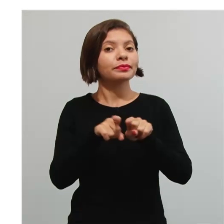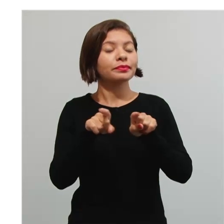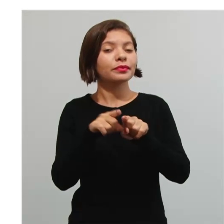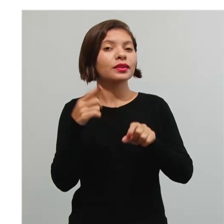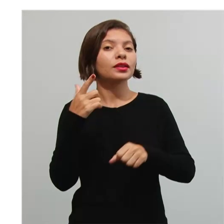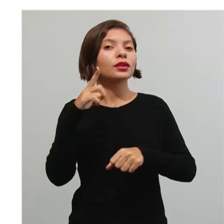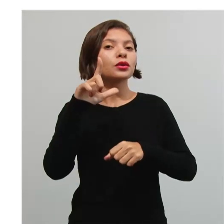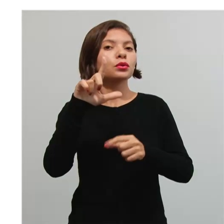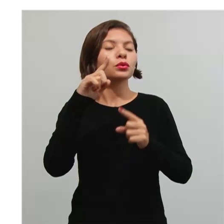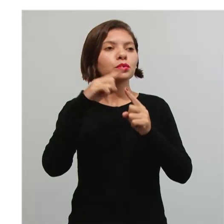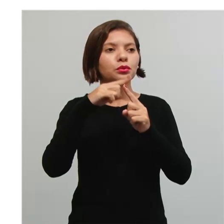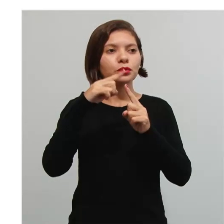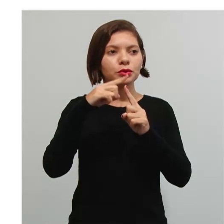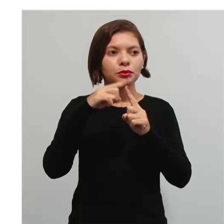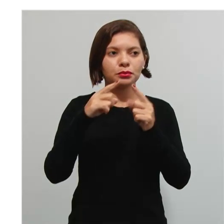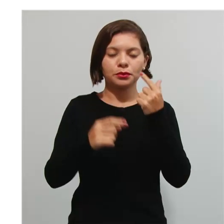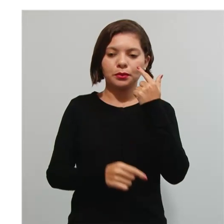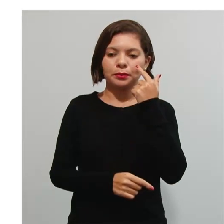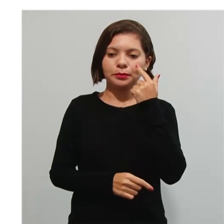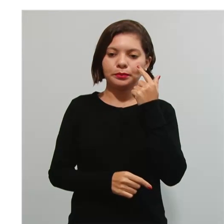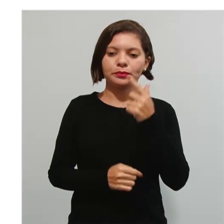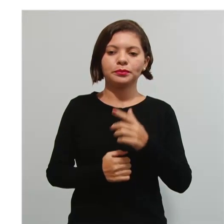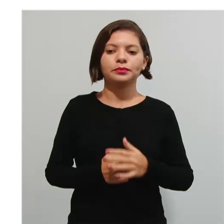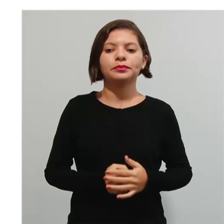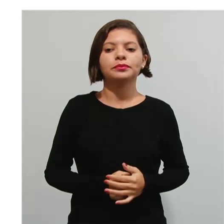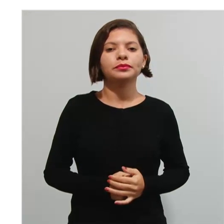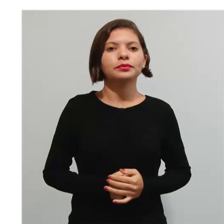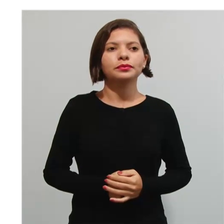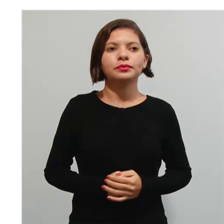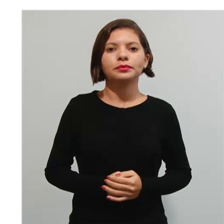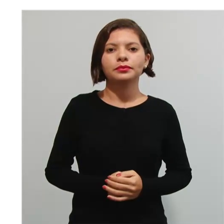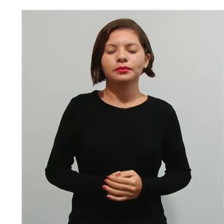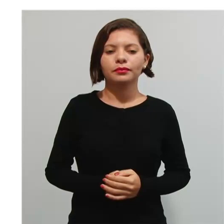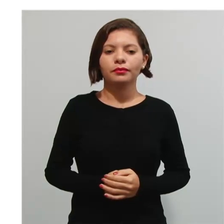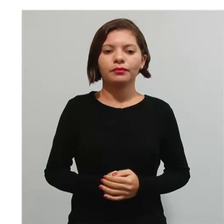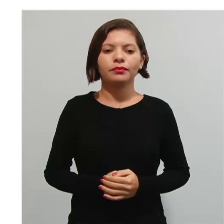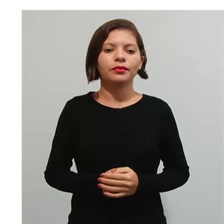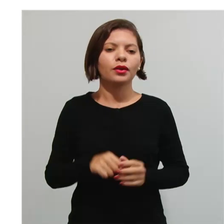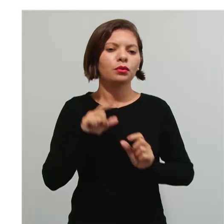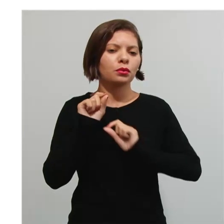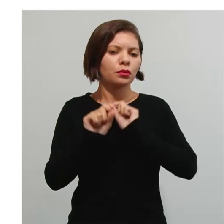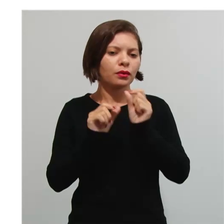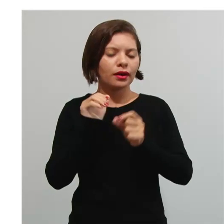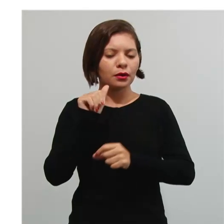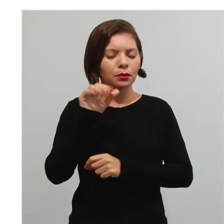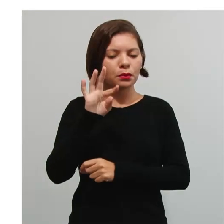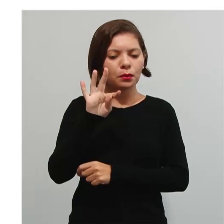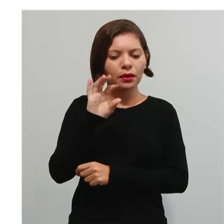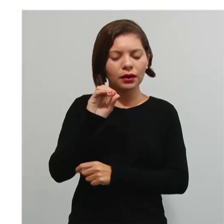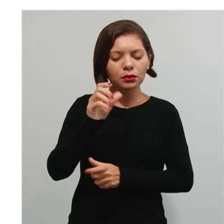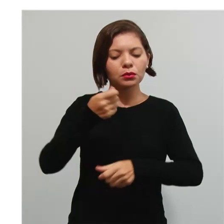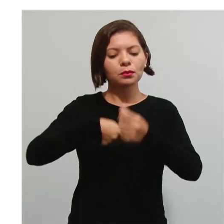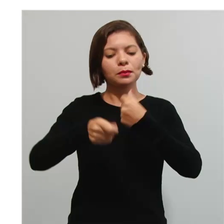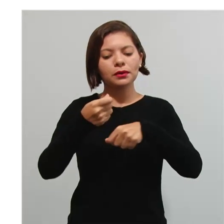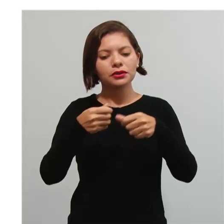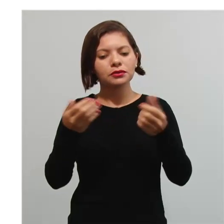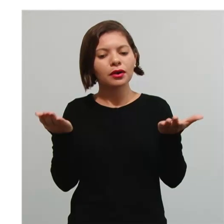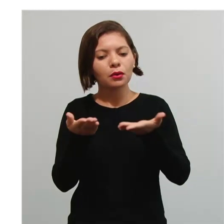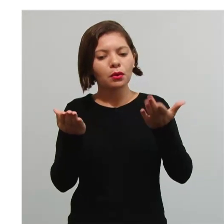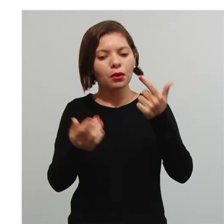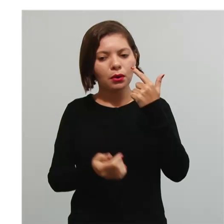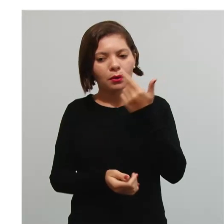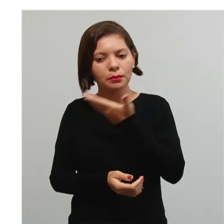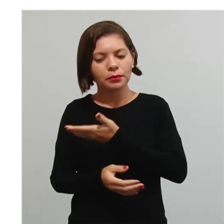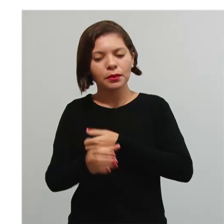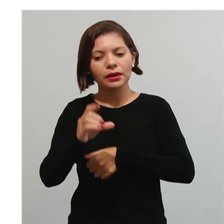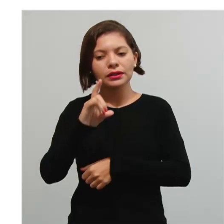de portaria. Essa aqui lá, que ela disciplinava um ato administrativo, aqui é de nomeação, ou de